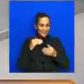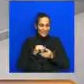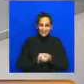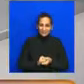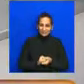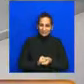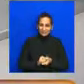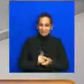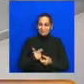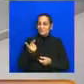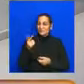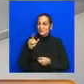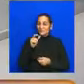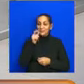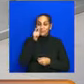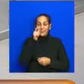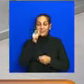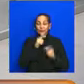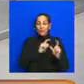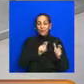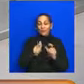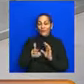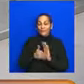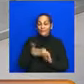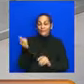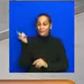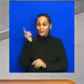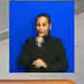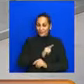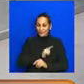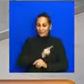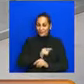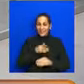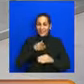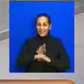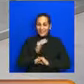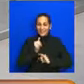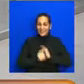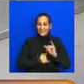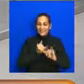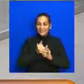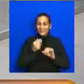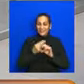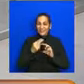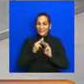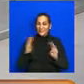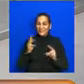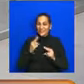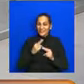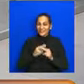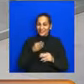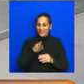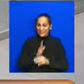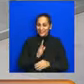Obrigado. Após a apuração, você poderá saber de onde são as apostas premiadas acessando loterias.caixa.gov.br.